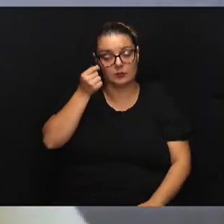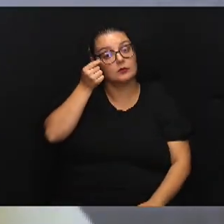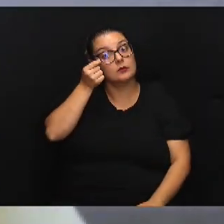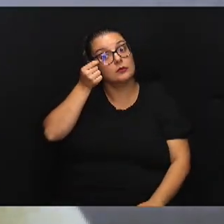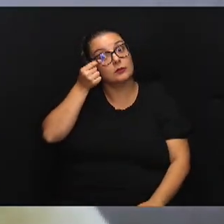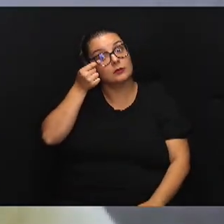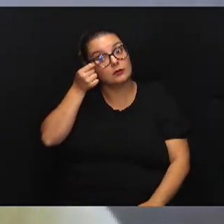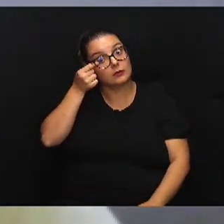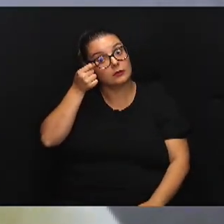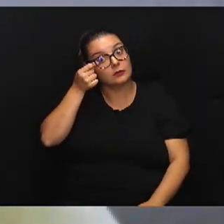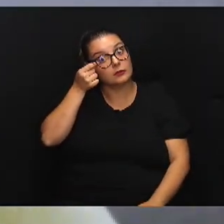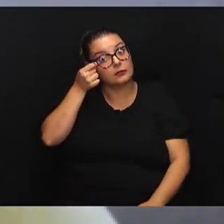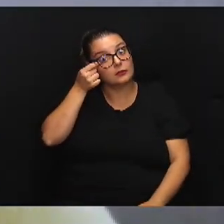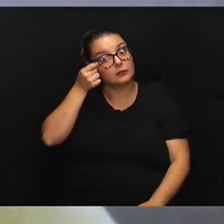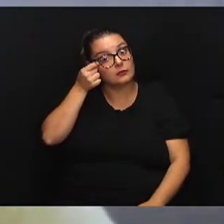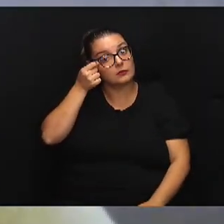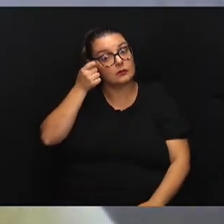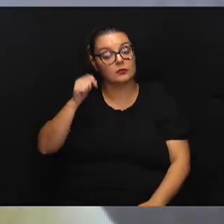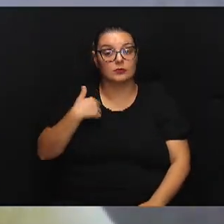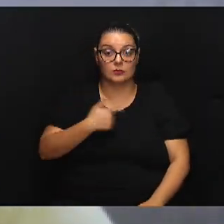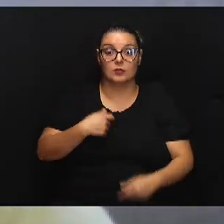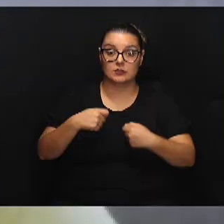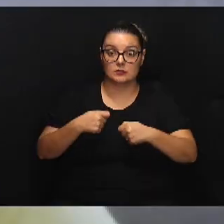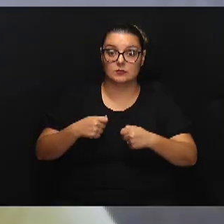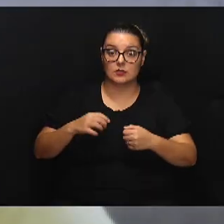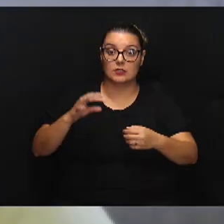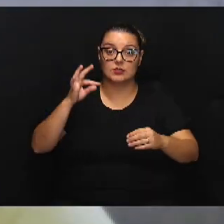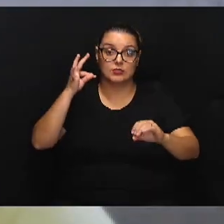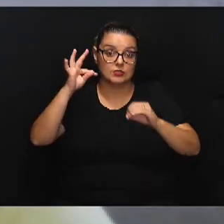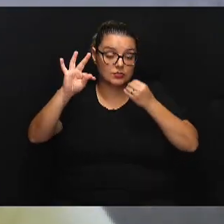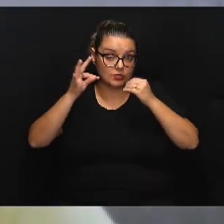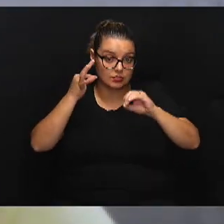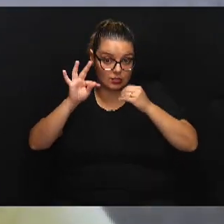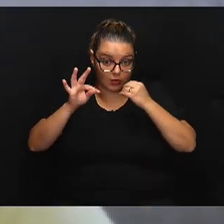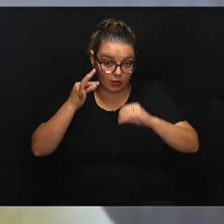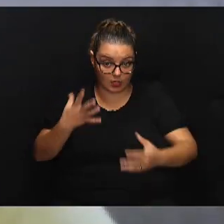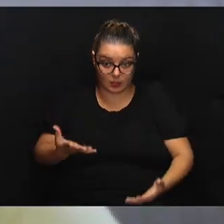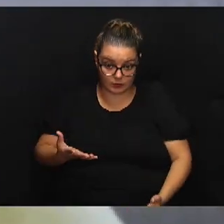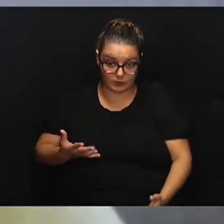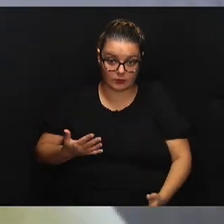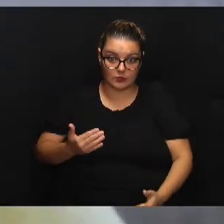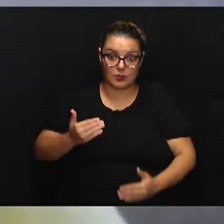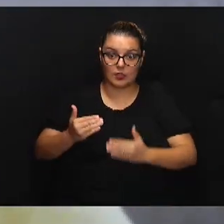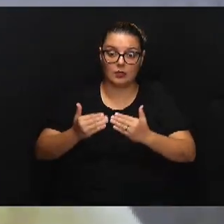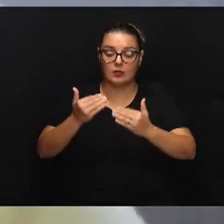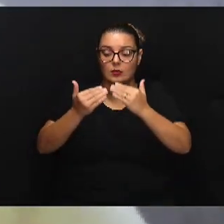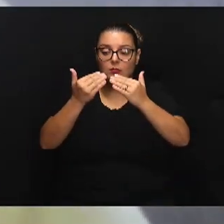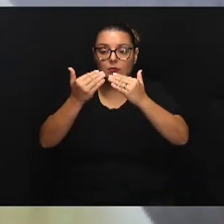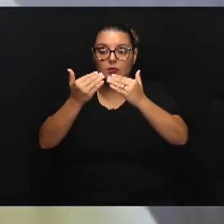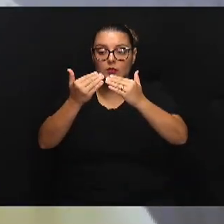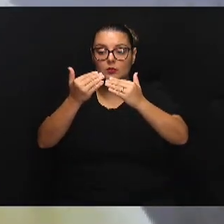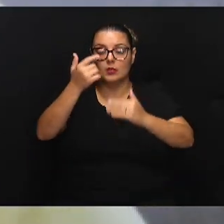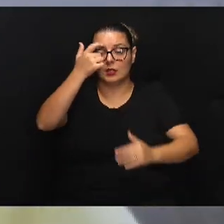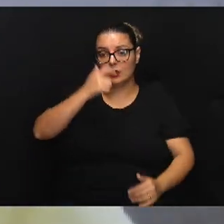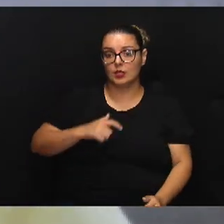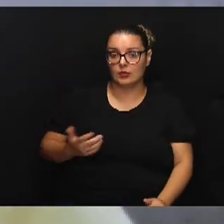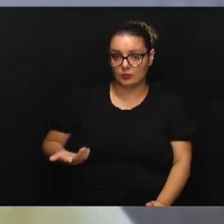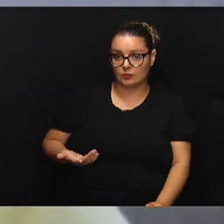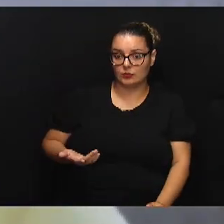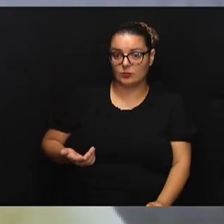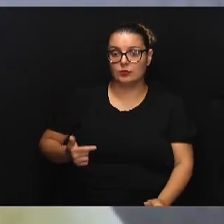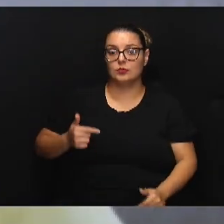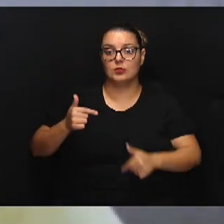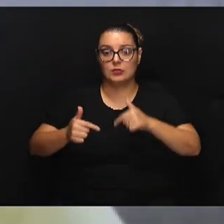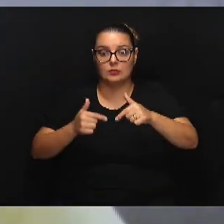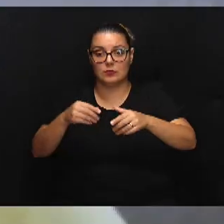Ok? Nós precisamos de terapeutas que trabalham na formação. Eu trabalho